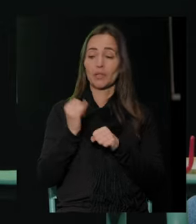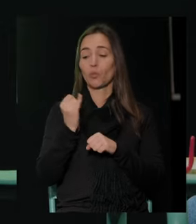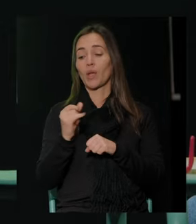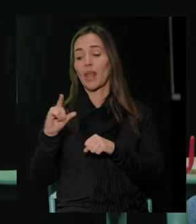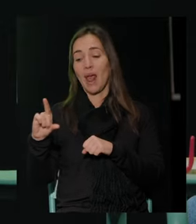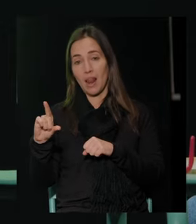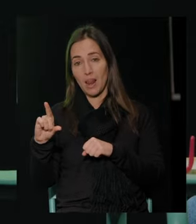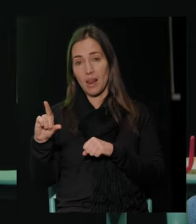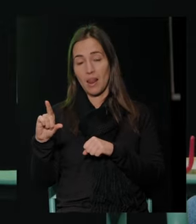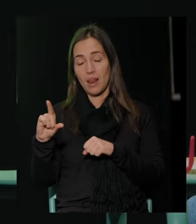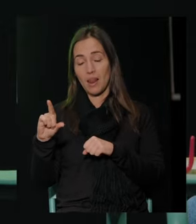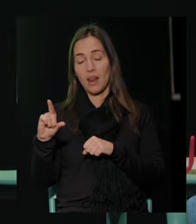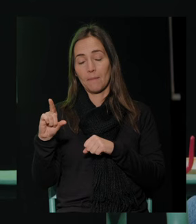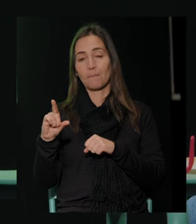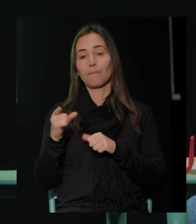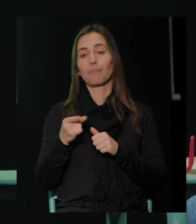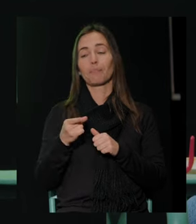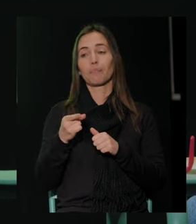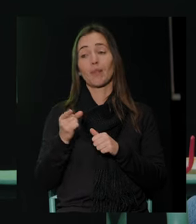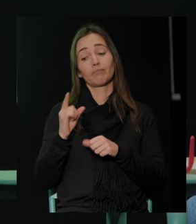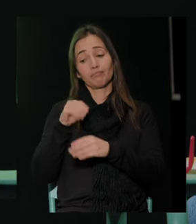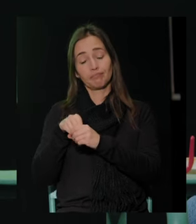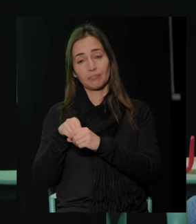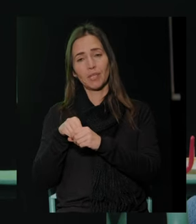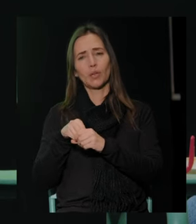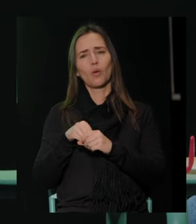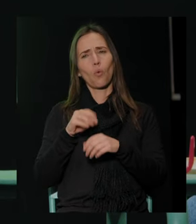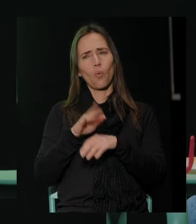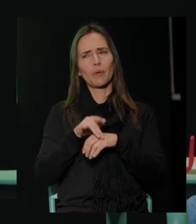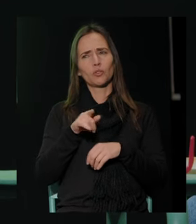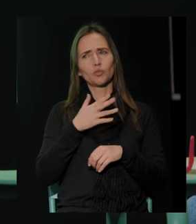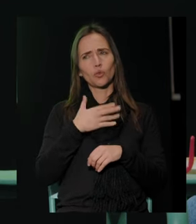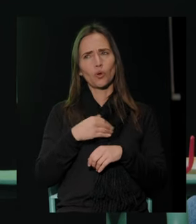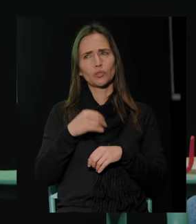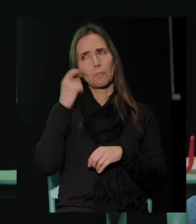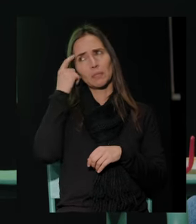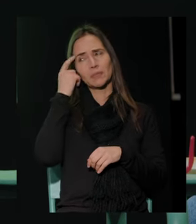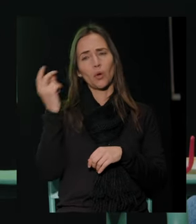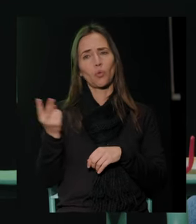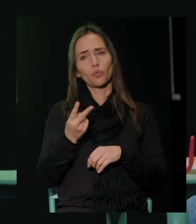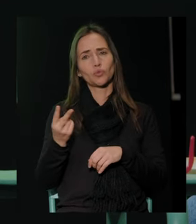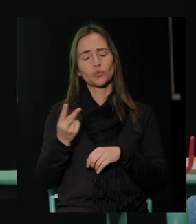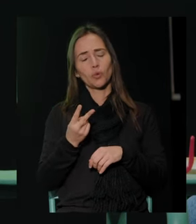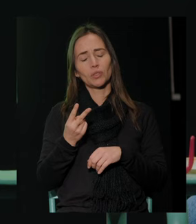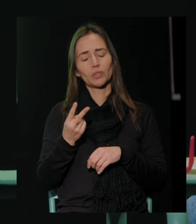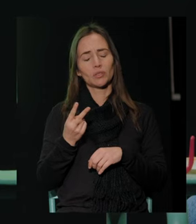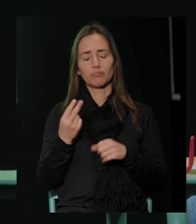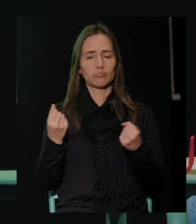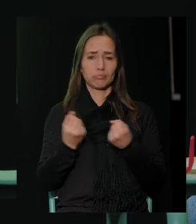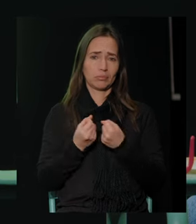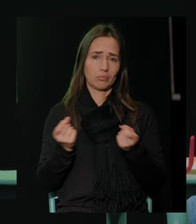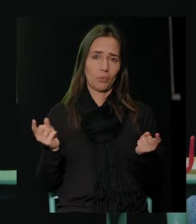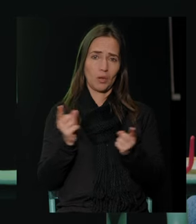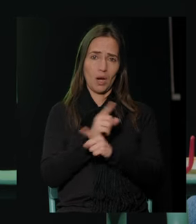já falava liberal, que vem da liberdade. E é por isso que eu gosto de pensar os dois quase como némesis, porque eu acho que neste sentido eles são completamente